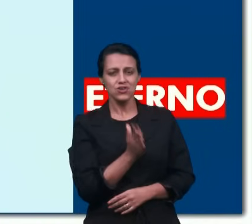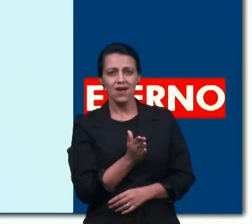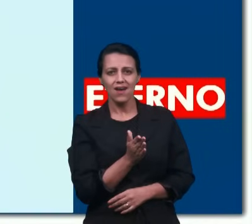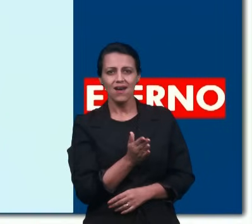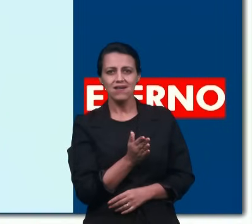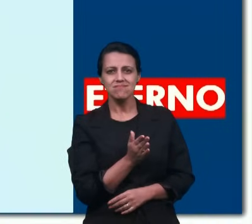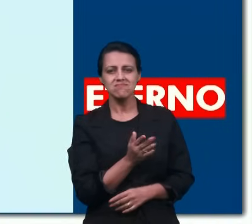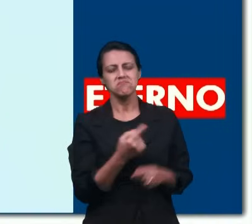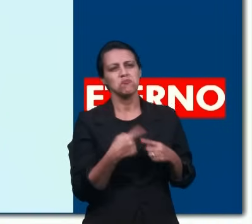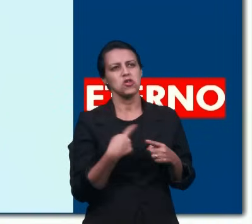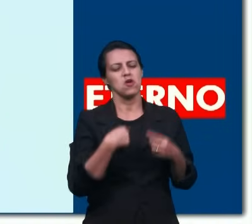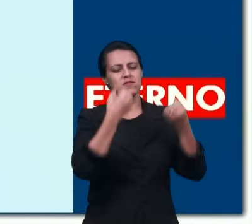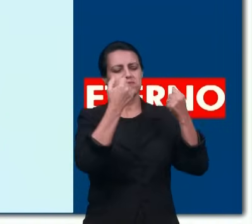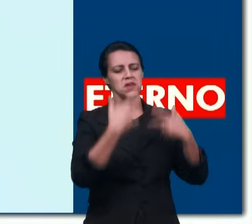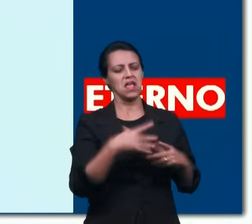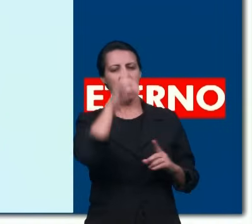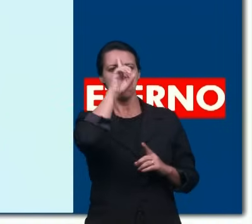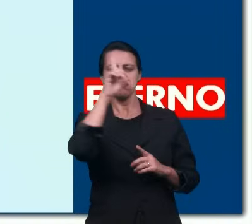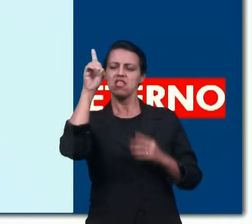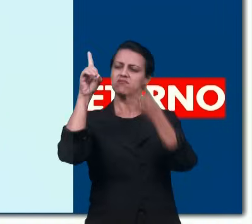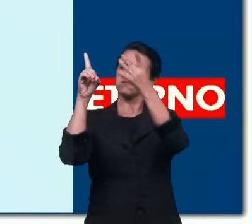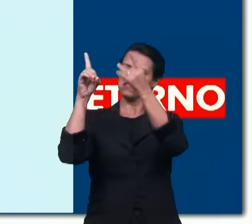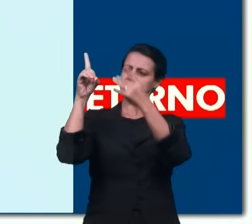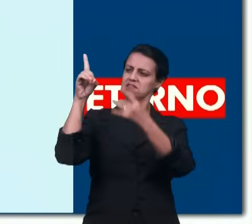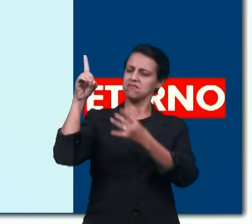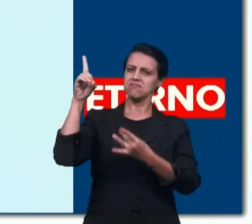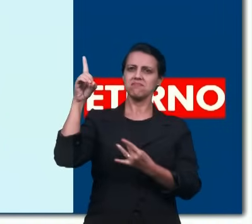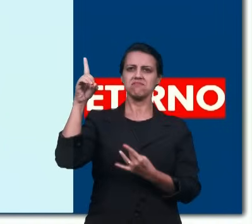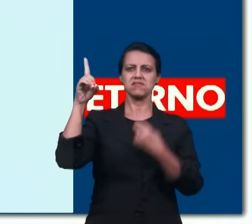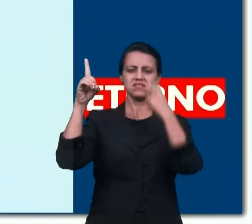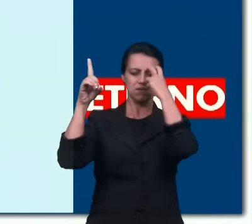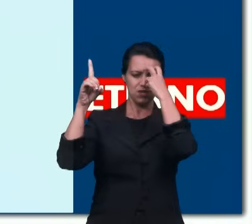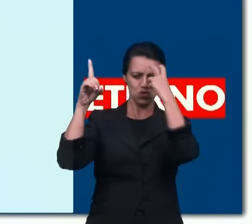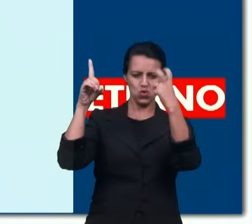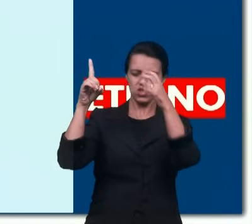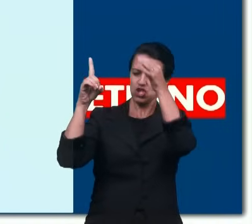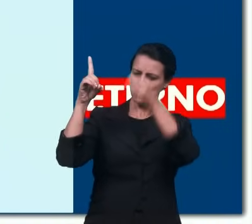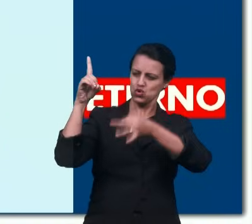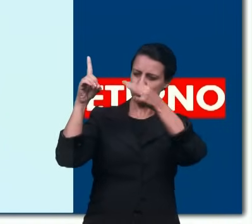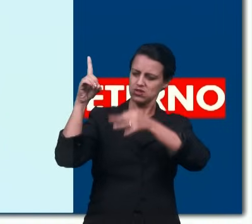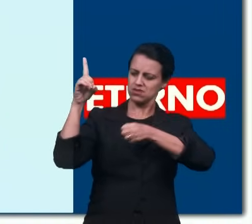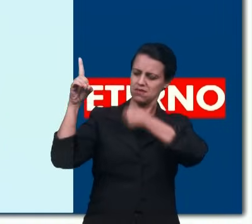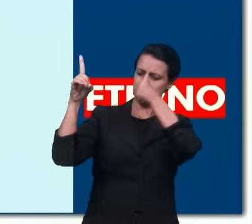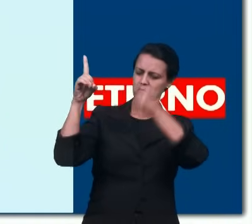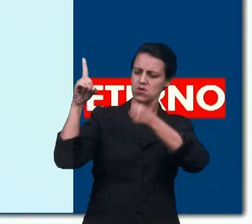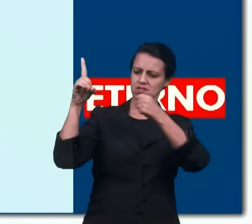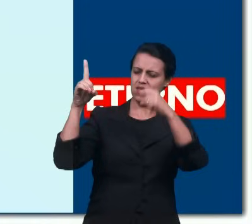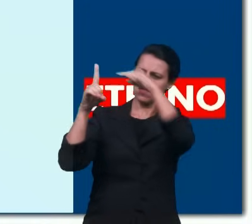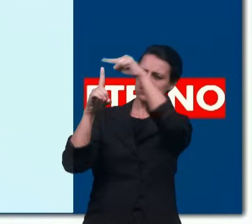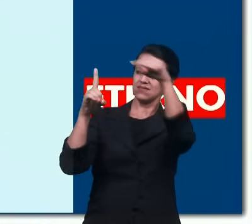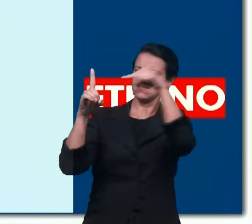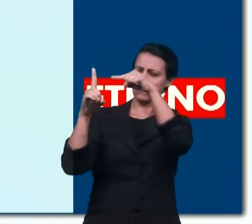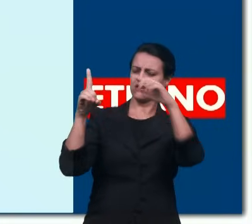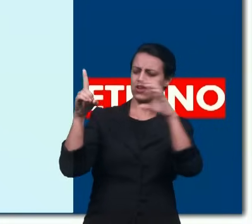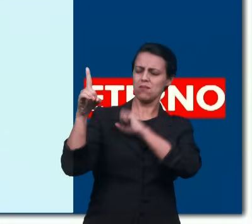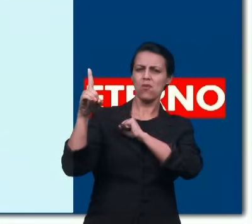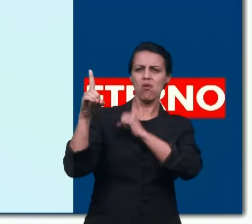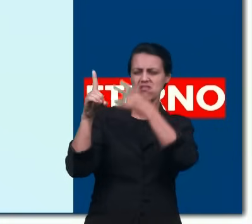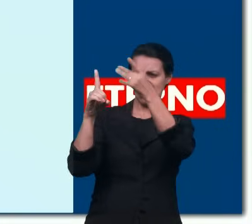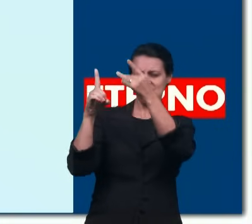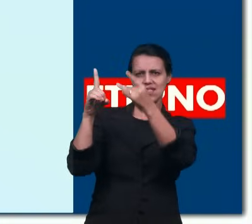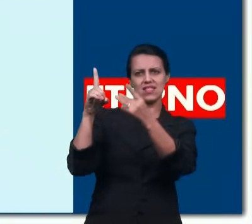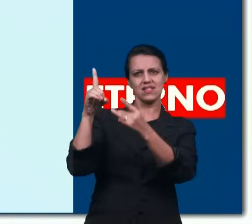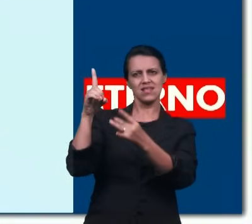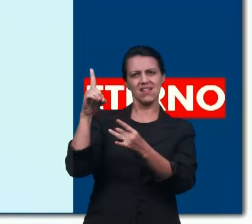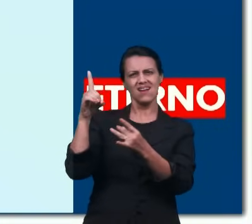espírito em seu ser, sabedoria, justiça, poder, santidade, amor, misericórdia, graça. Sim,